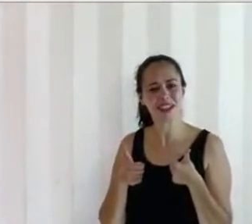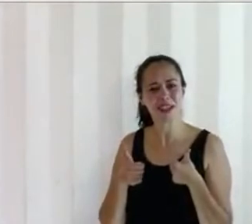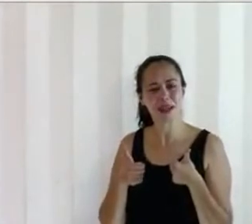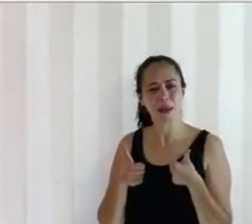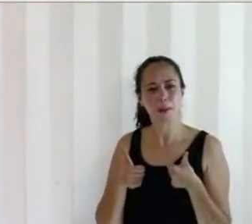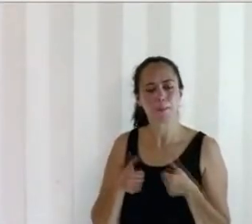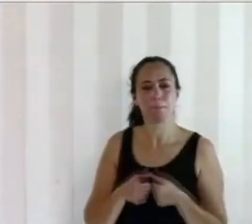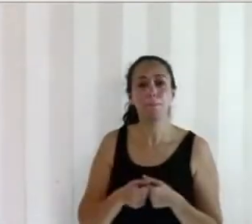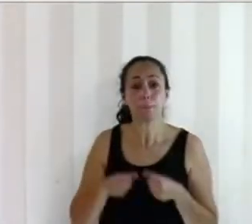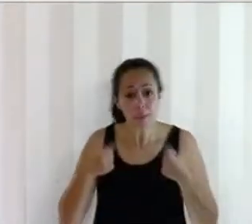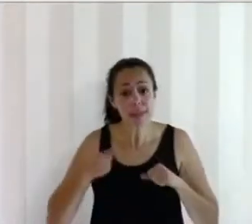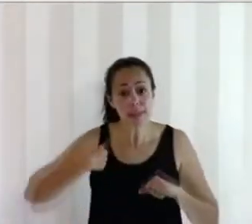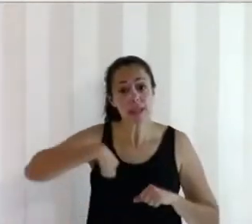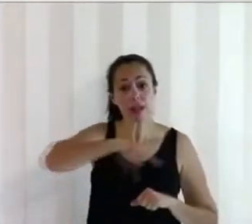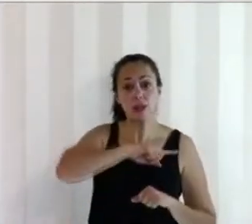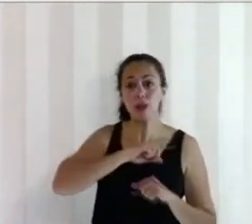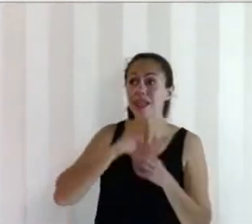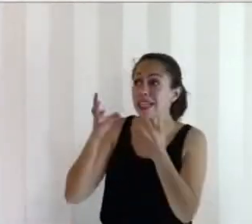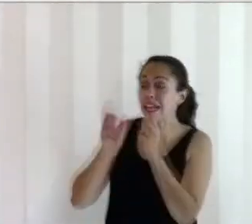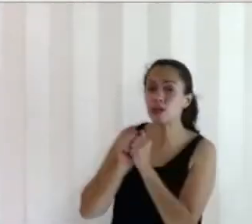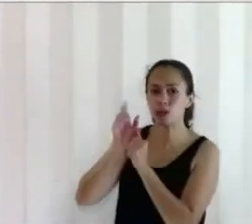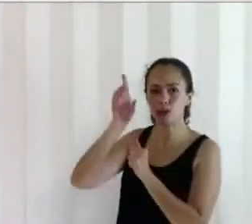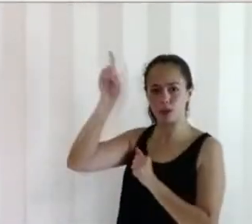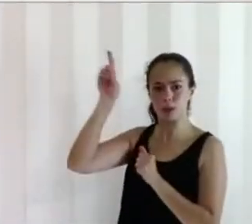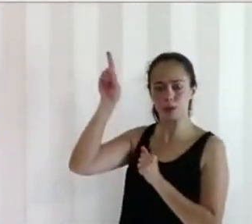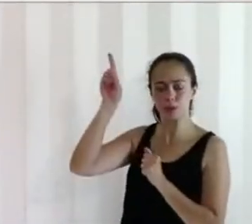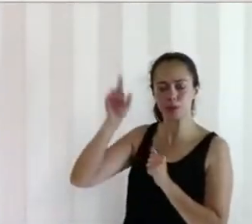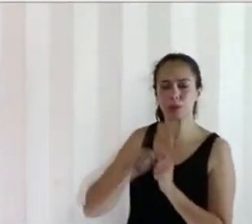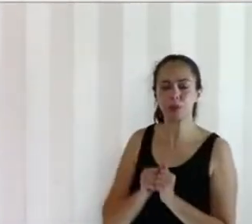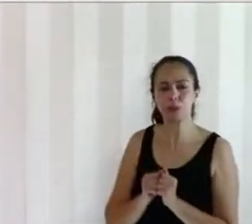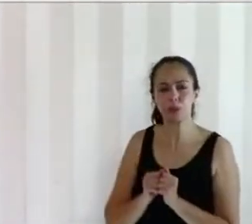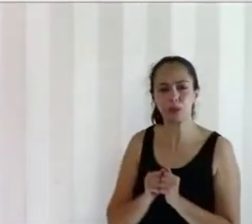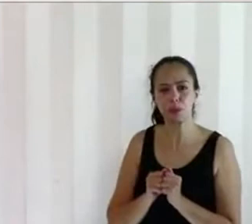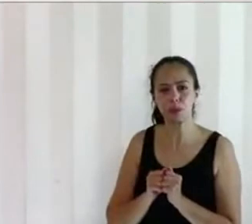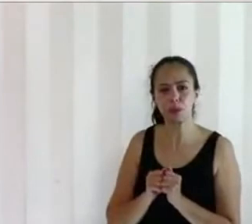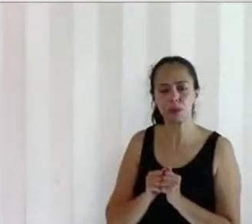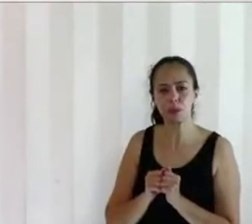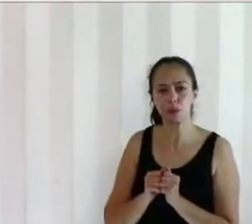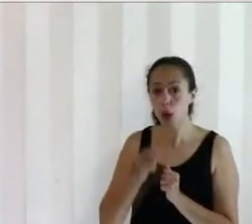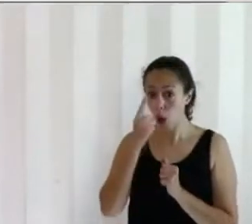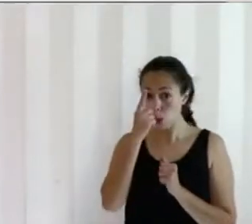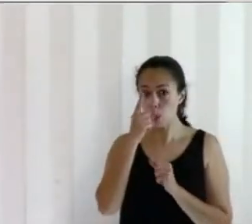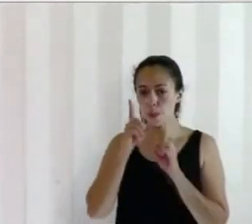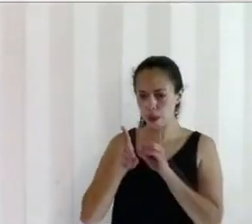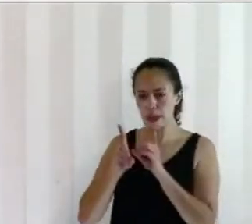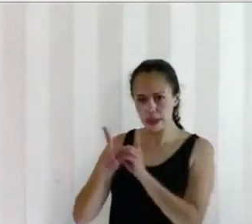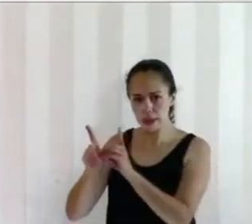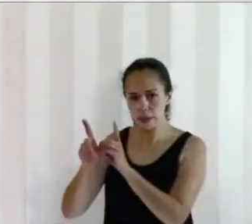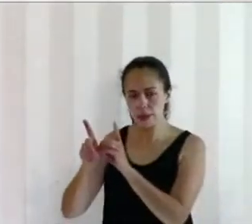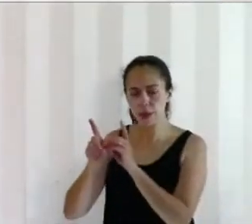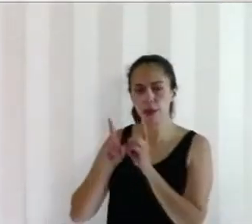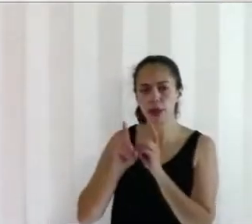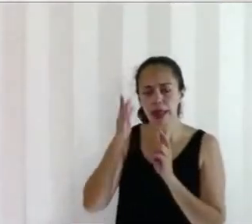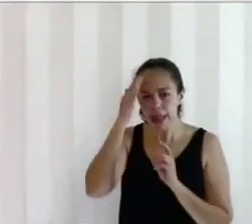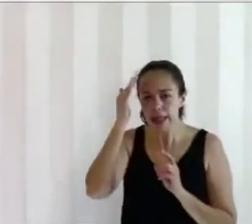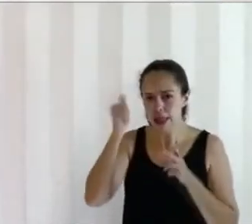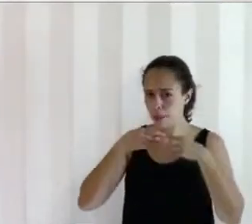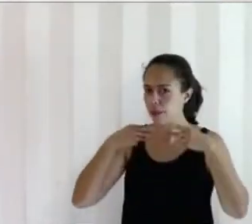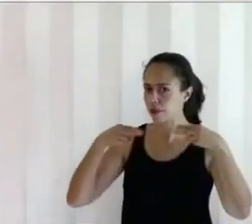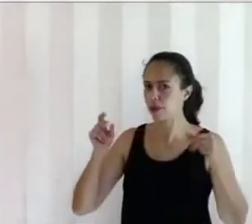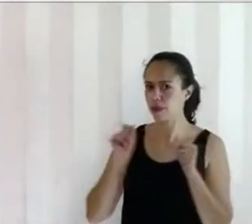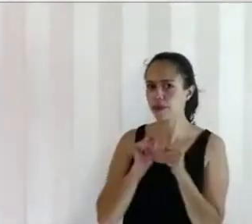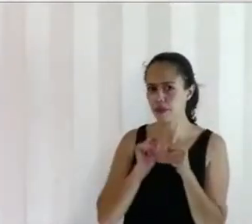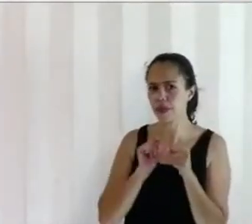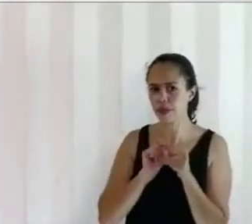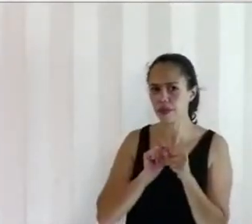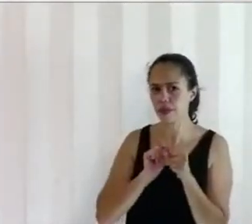discípulo, veja bem, isso é sério, importante demais. Um discípulo sabe o que deve